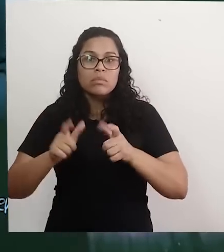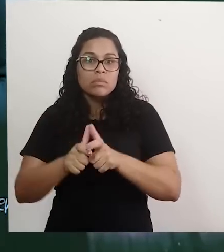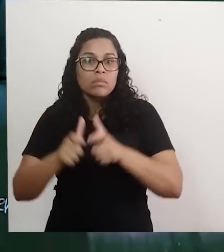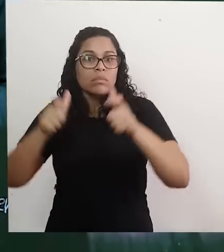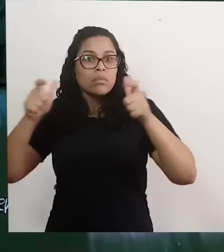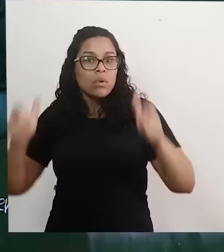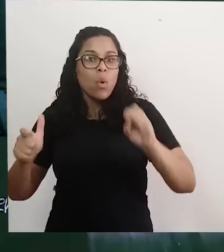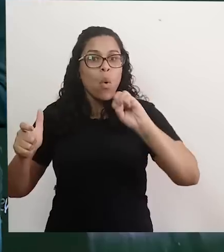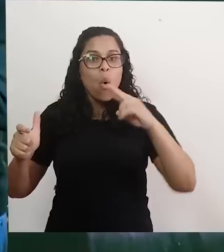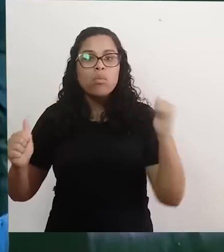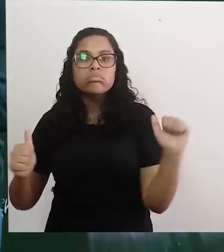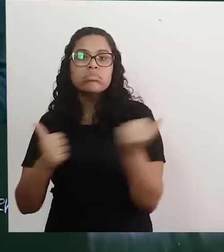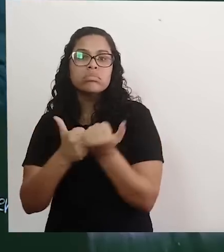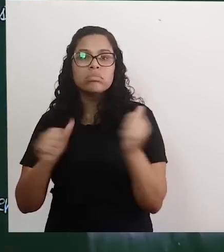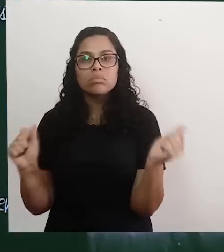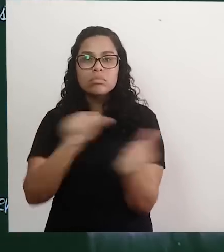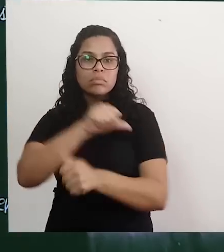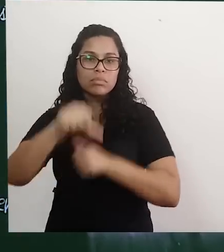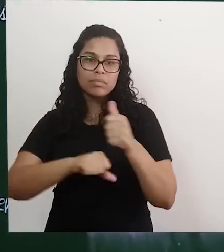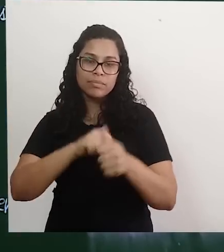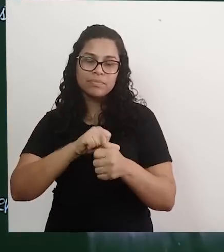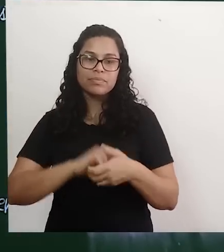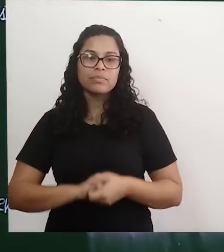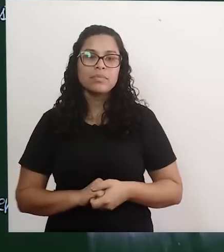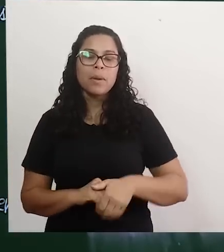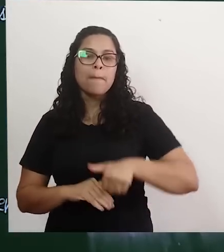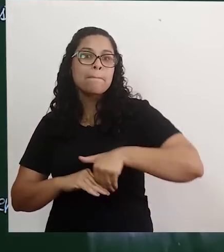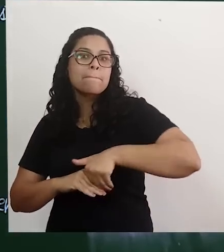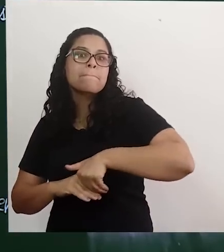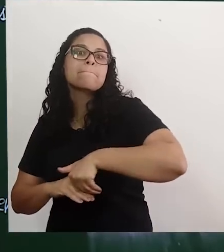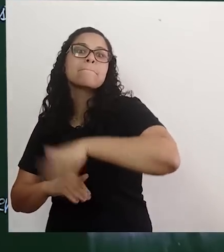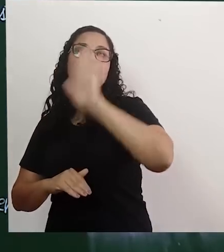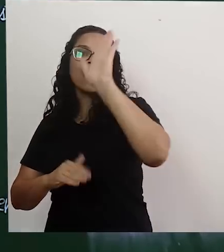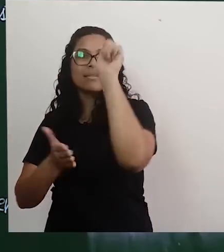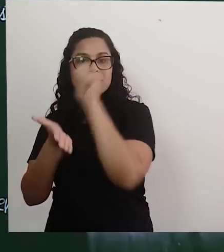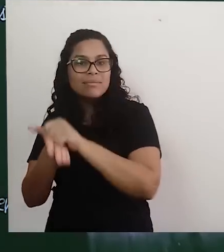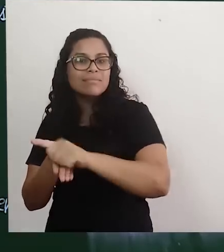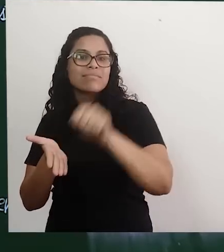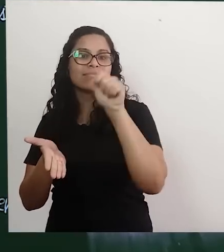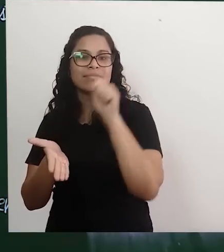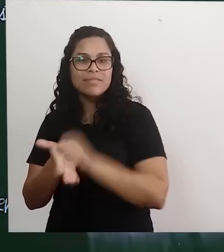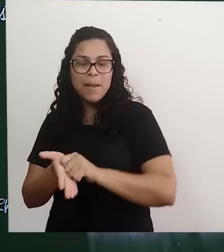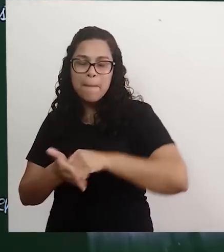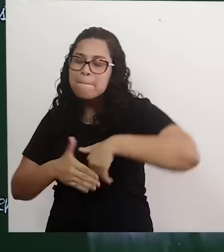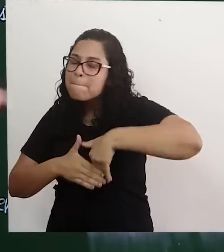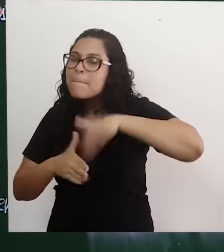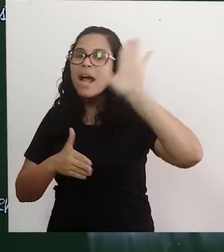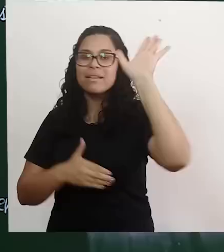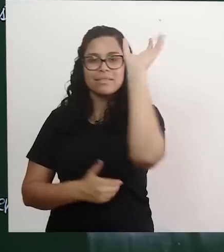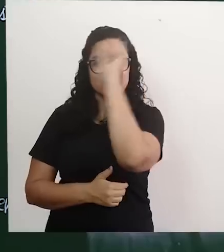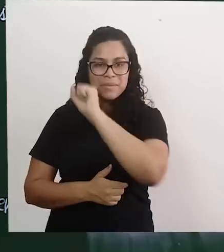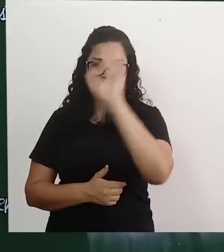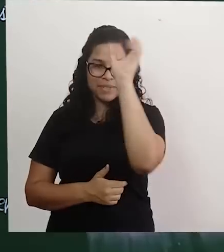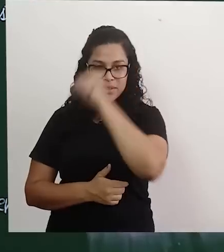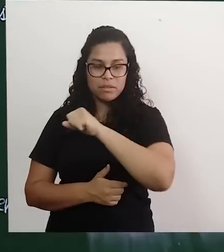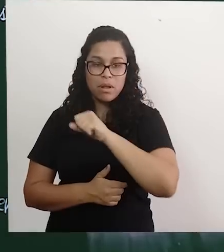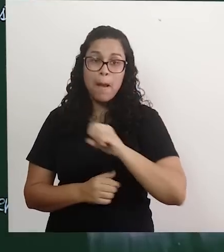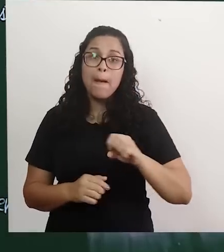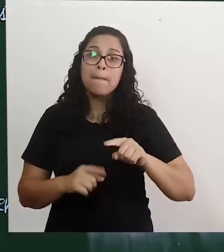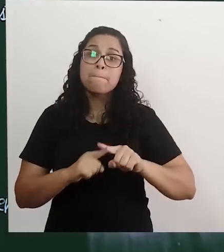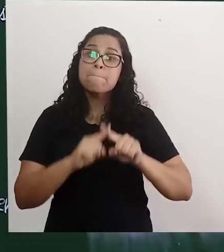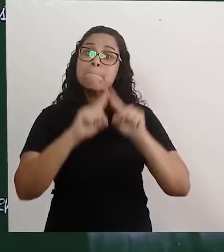ou para indicar oposição. Perceba, quanto mais você escrever, mais vai aprender,